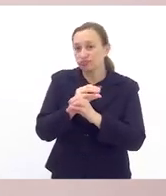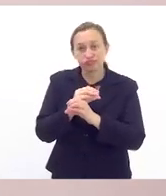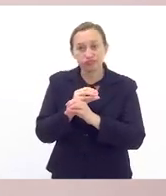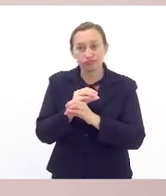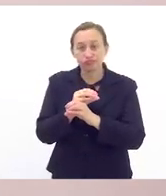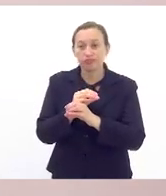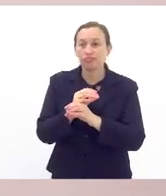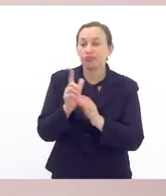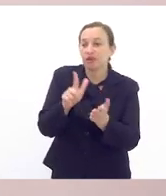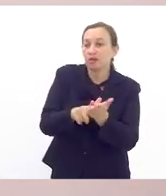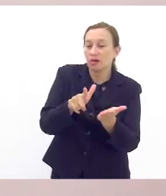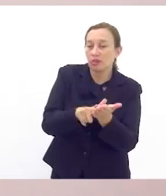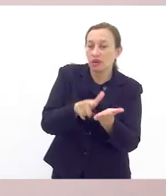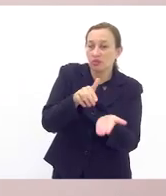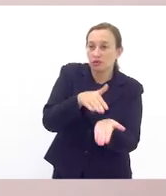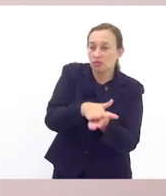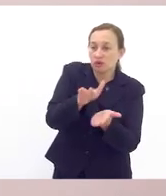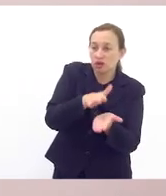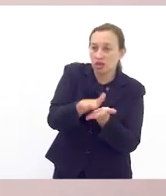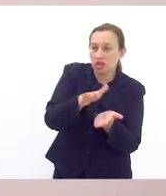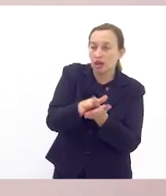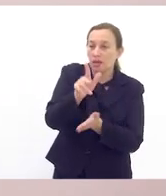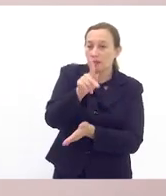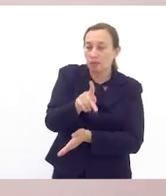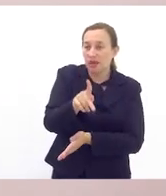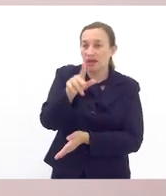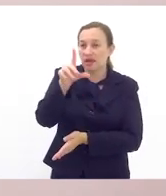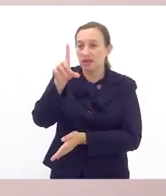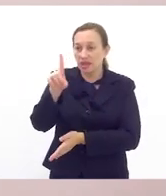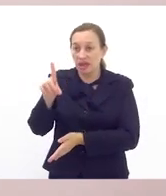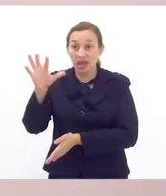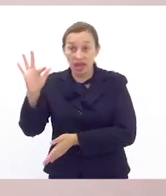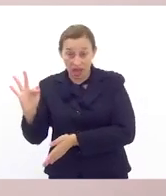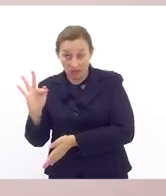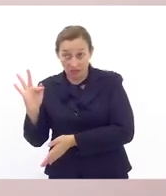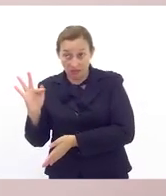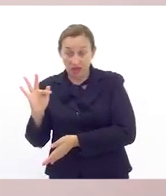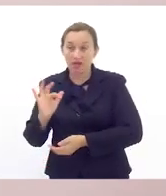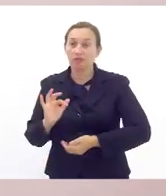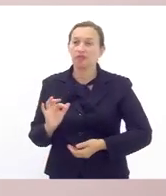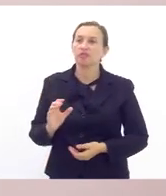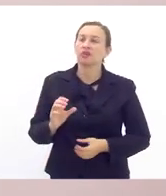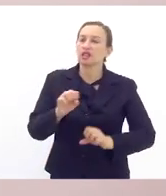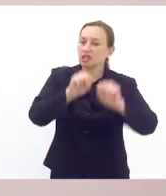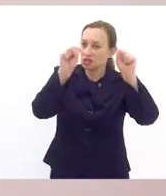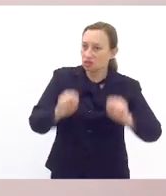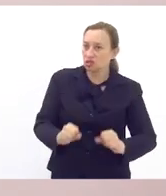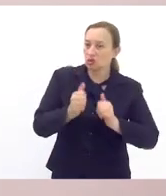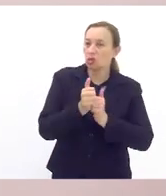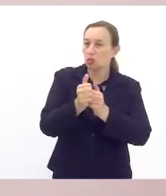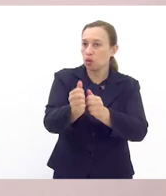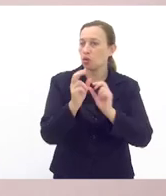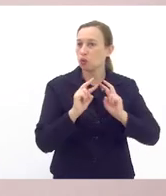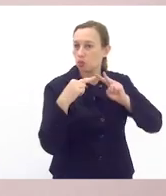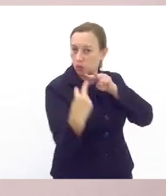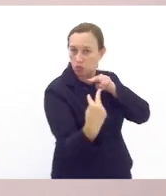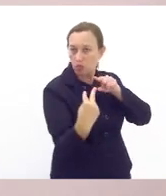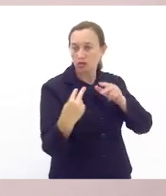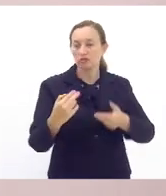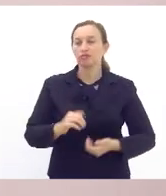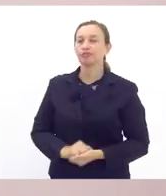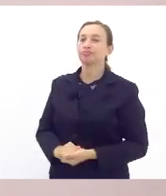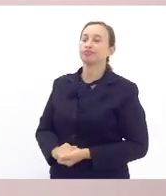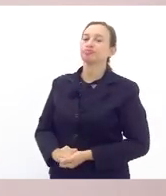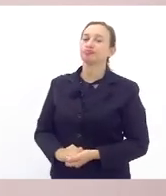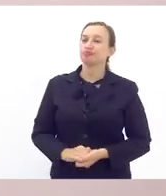enviadas em PDF impressas em sistema de acompanhamento digital sem sistema de acompanhamento